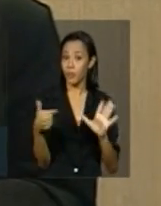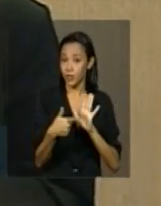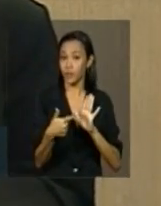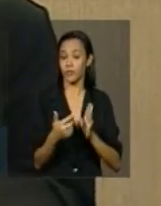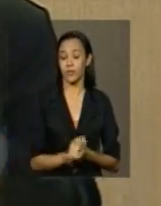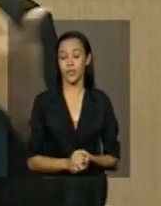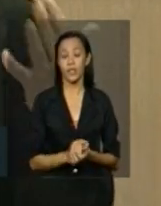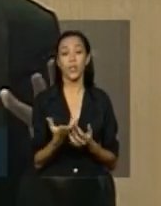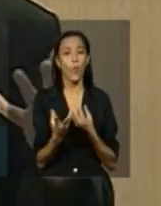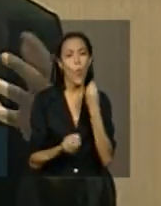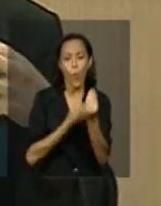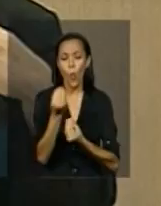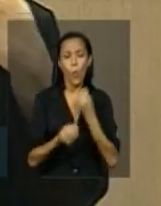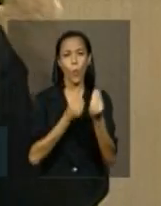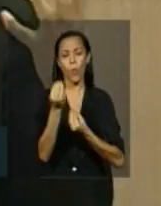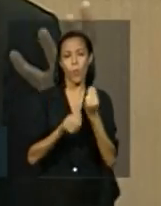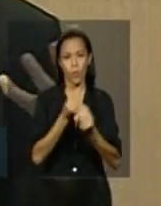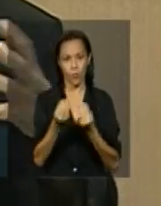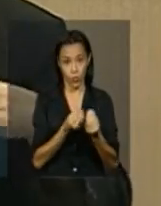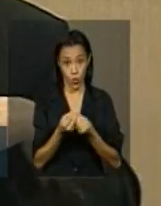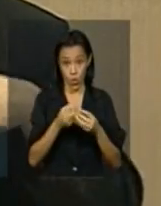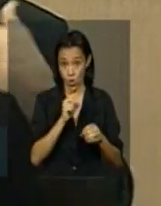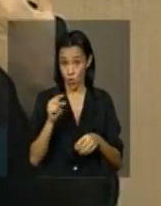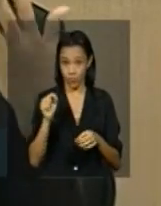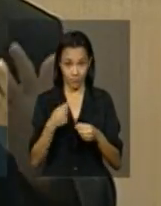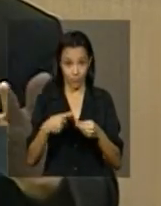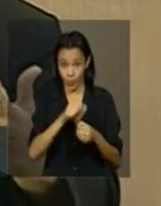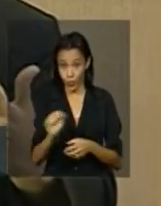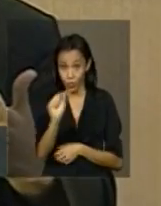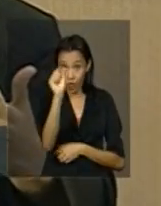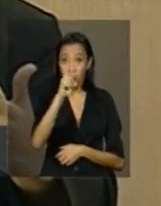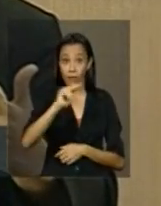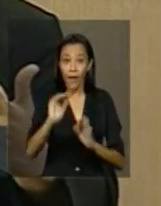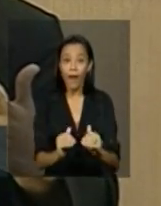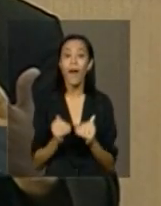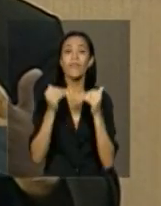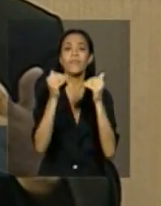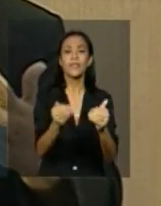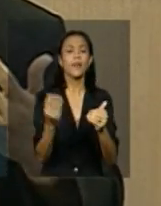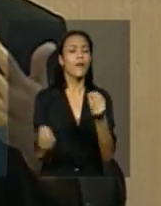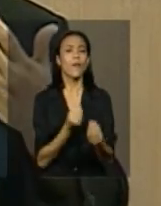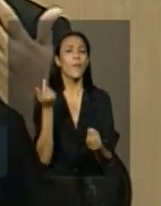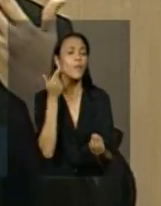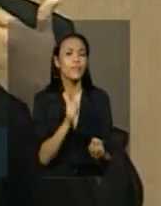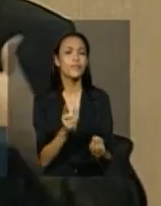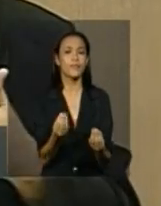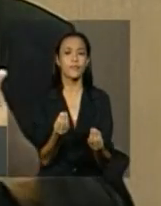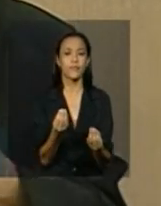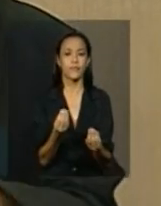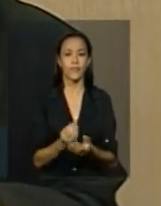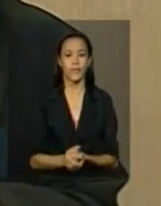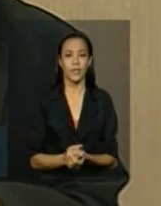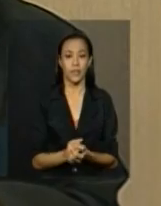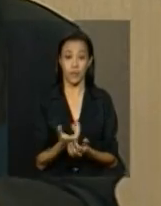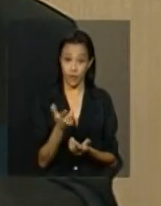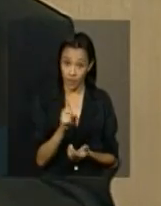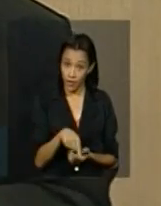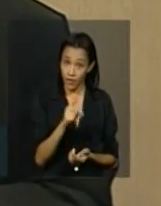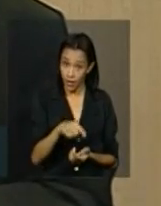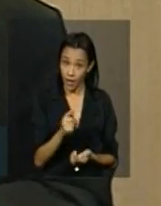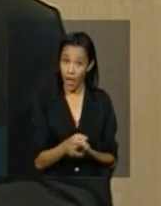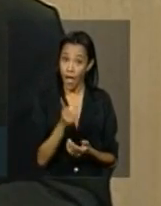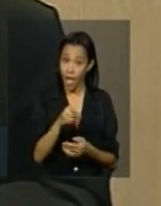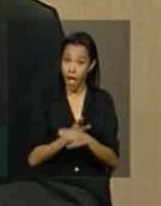vai acontecer é como que os os os municípios vão avançar daqui paraa frente tá eh em função daquilo que é